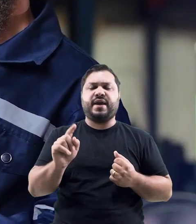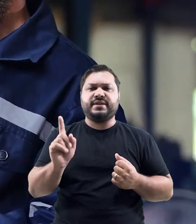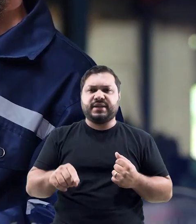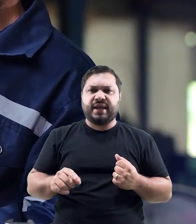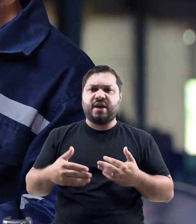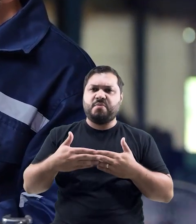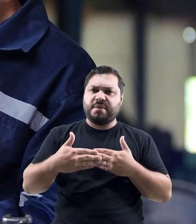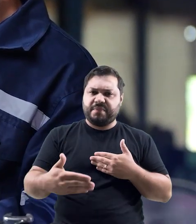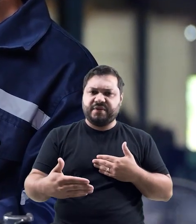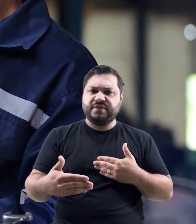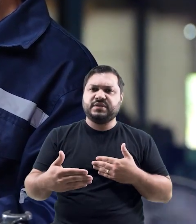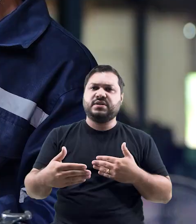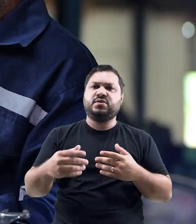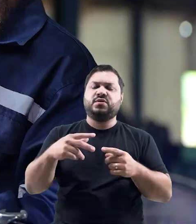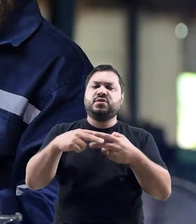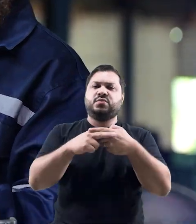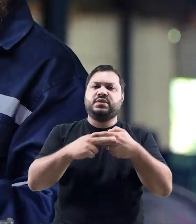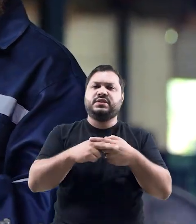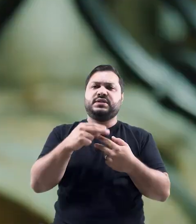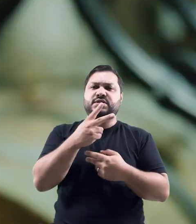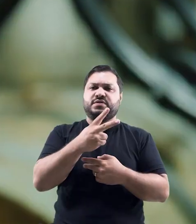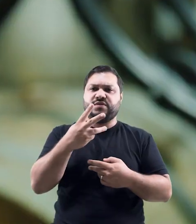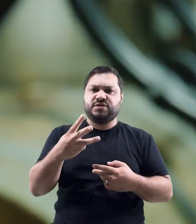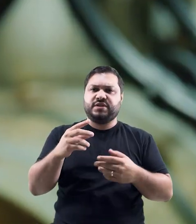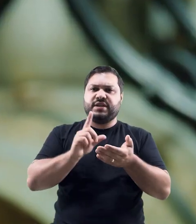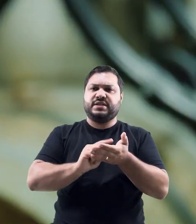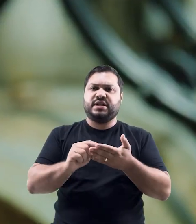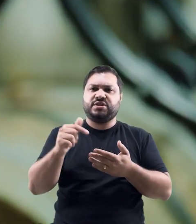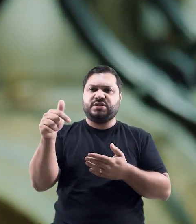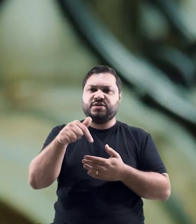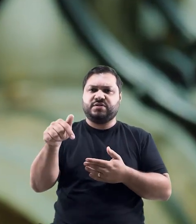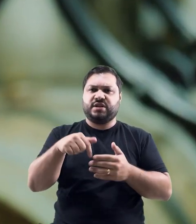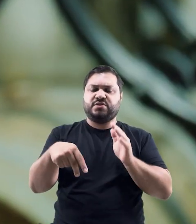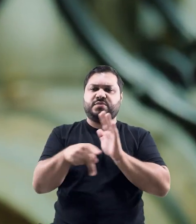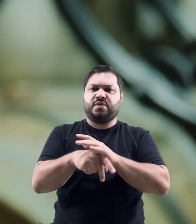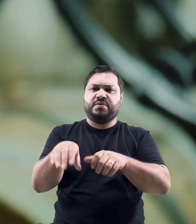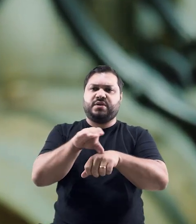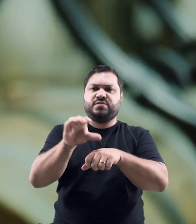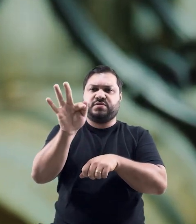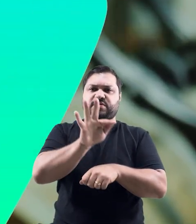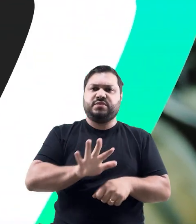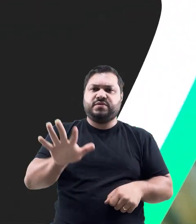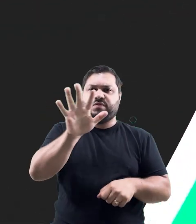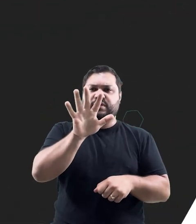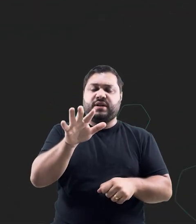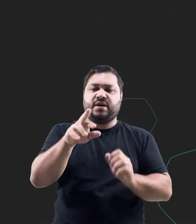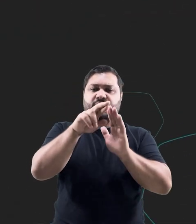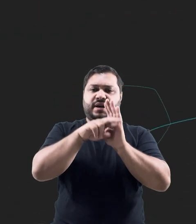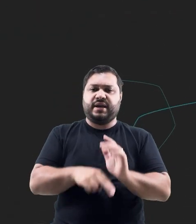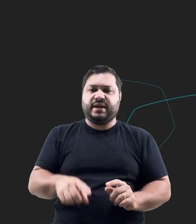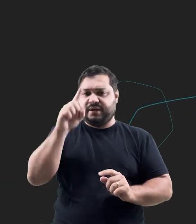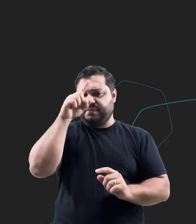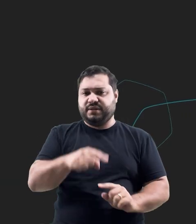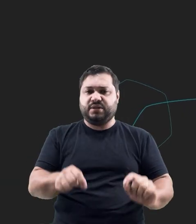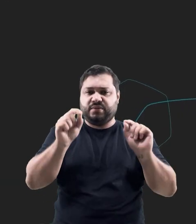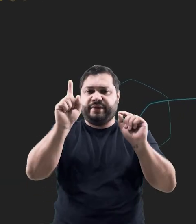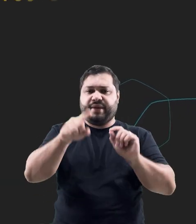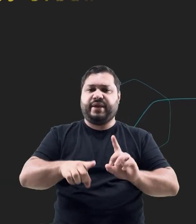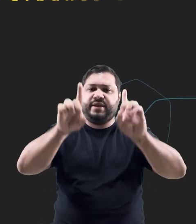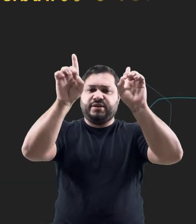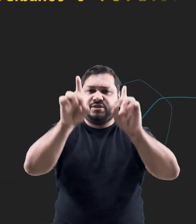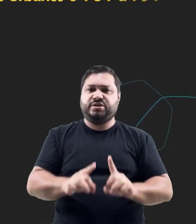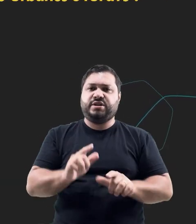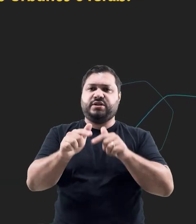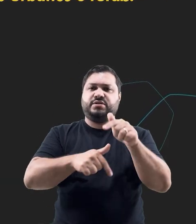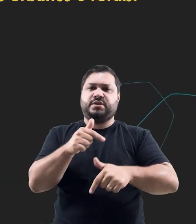Essa é uma previsão do inciso 23, artigo 7º da Constituição Federal. A norma estabelece que é direito